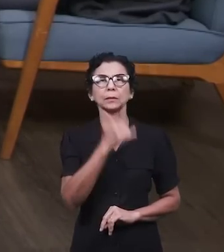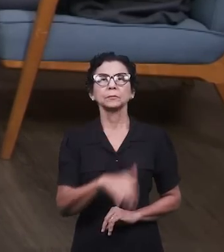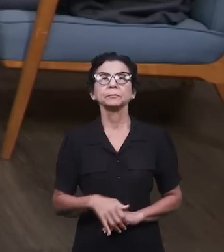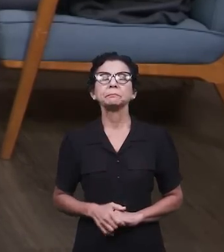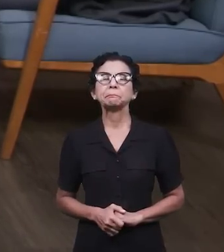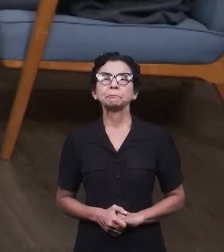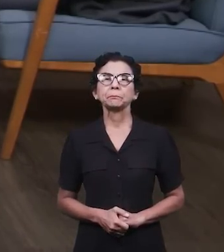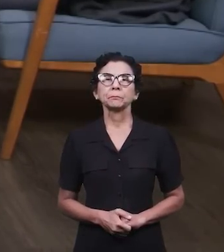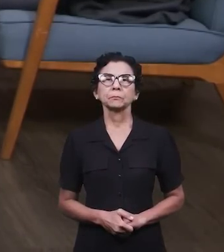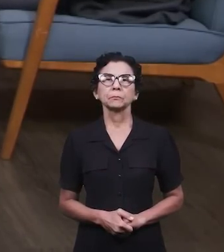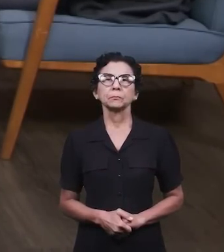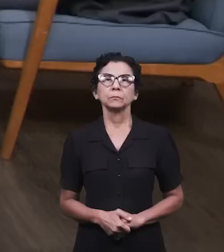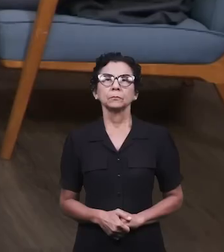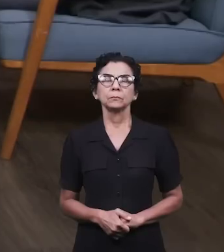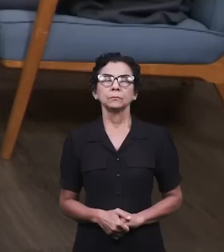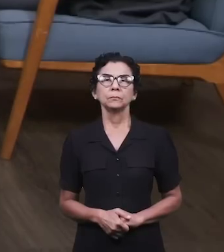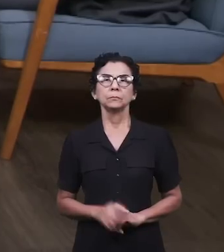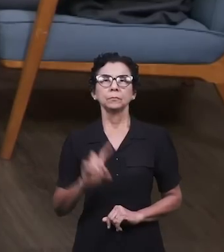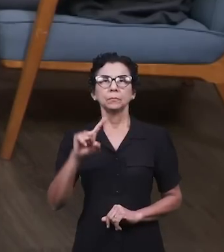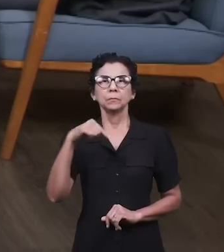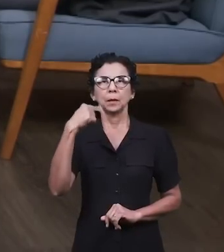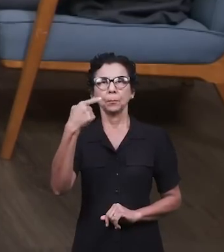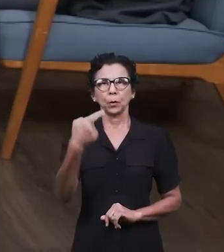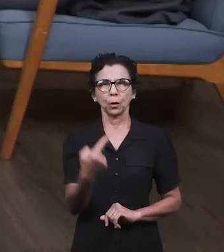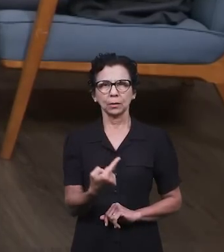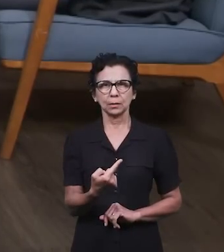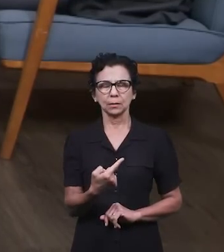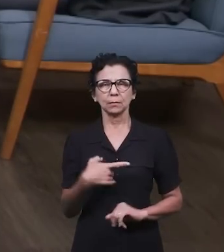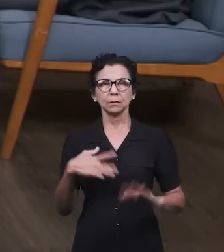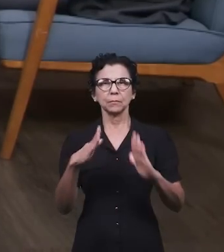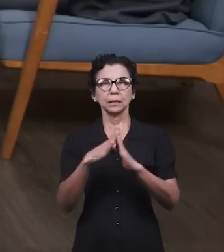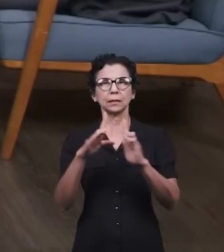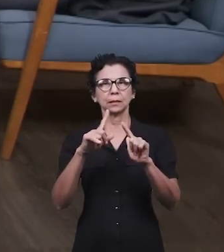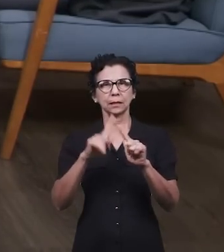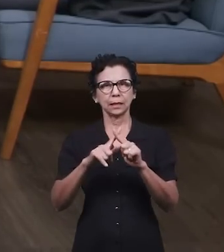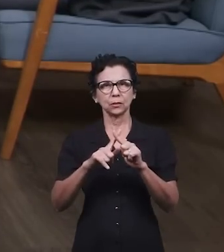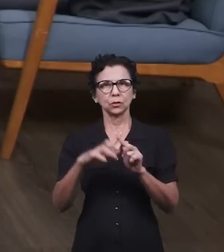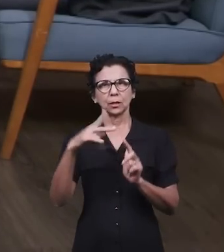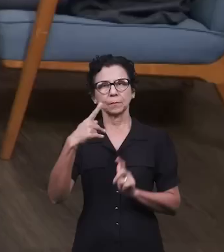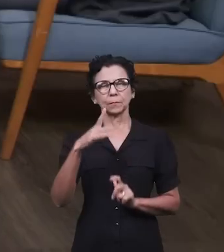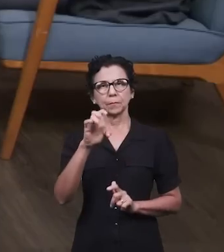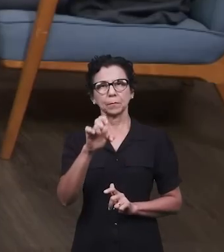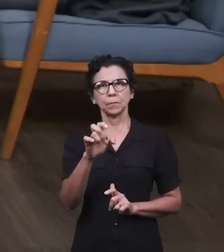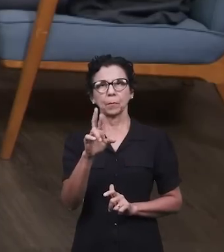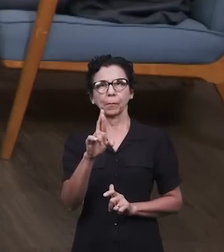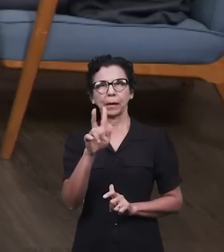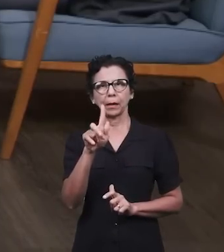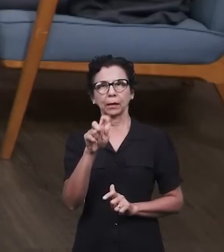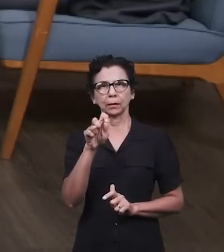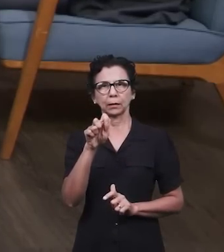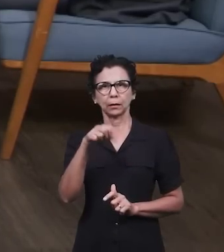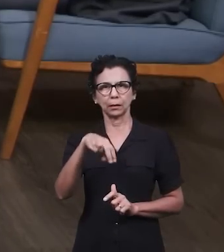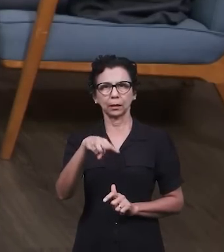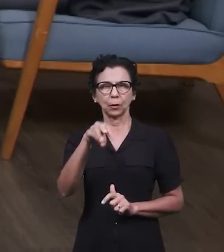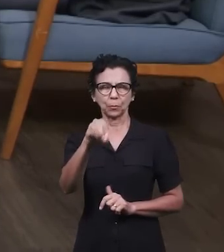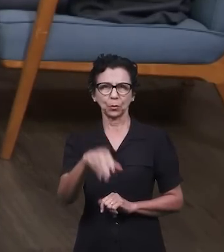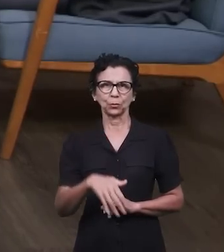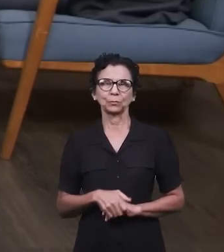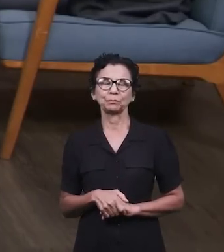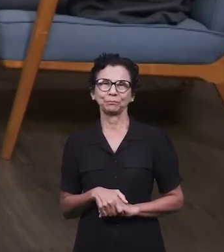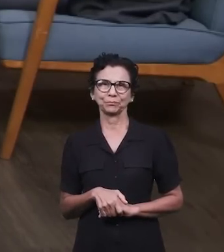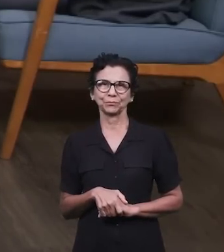em Pérgamo. Sérgio, e aí? Bem, Pérgamo, aquele que tem a espada